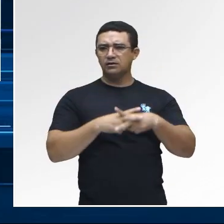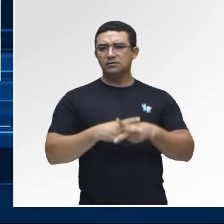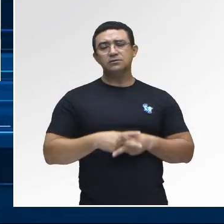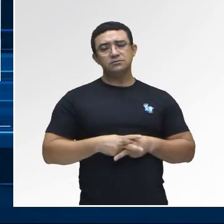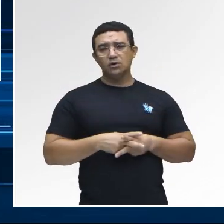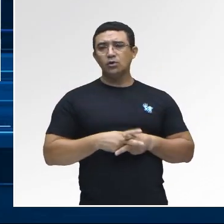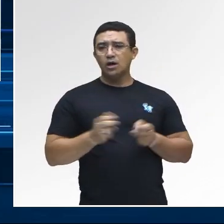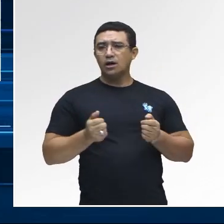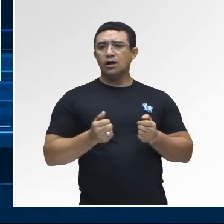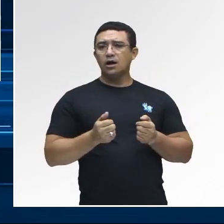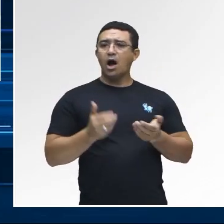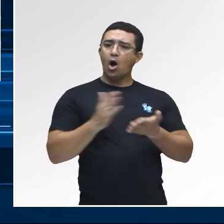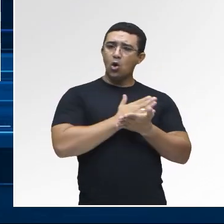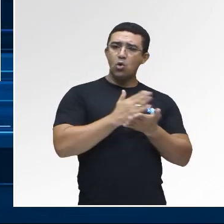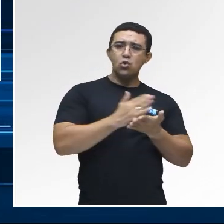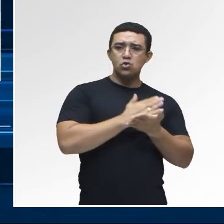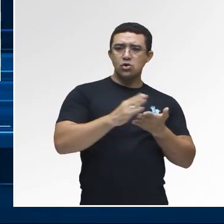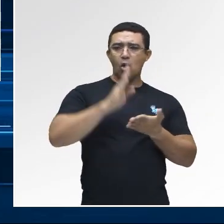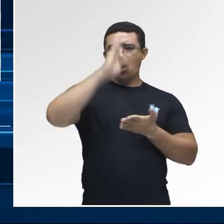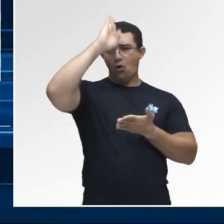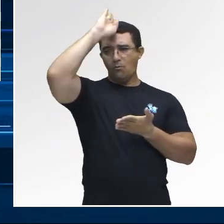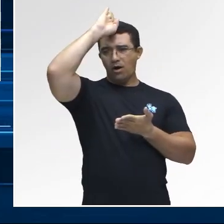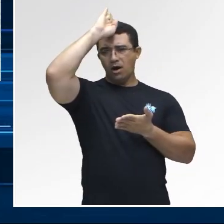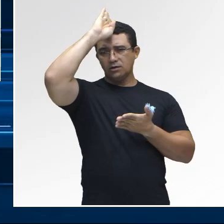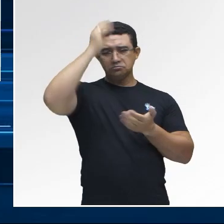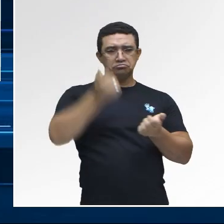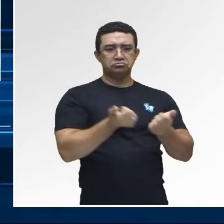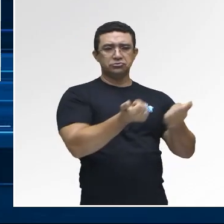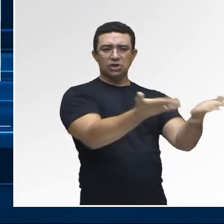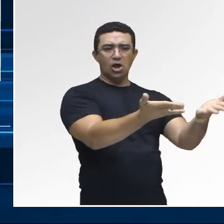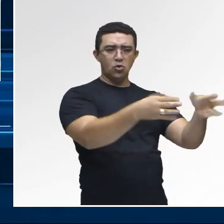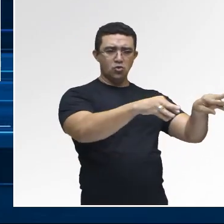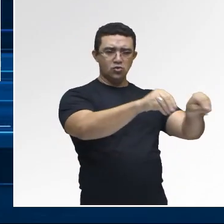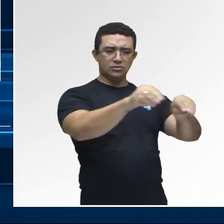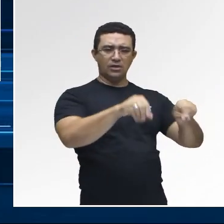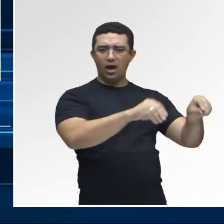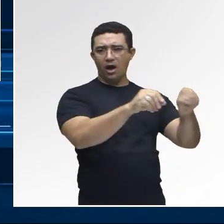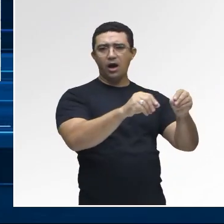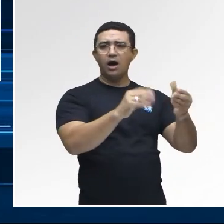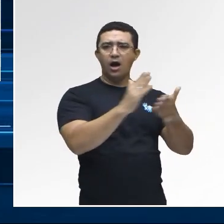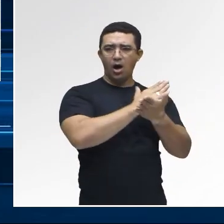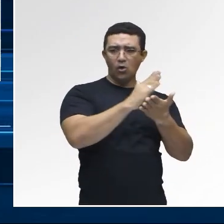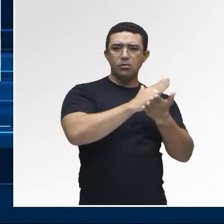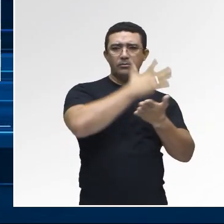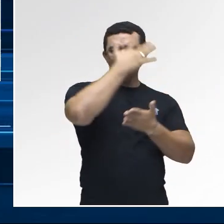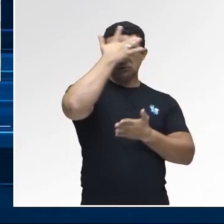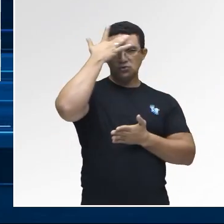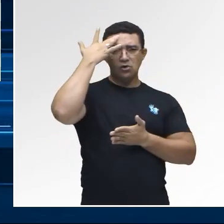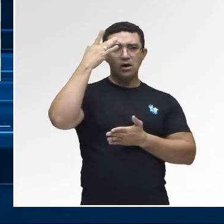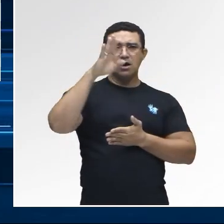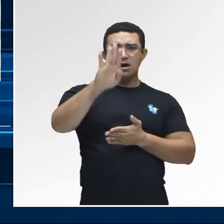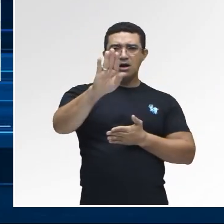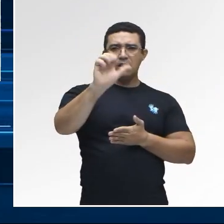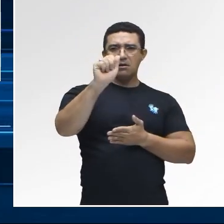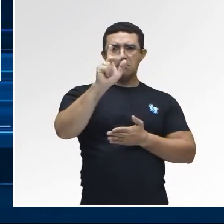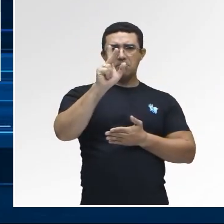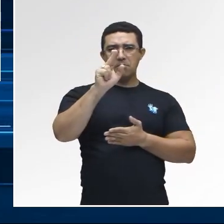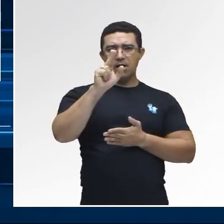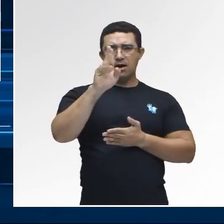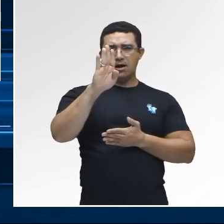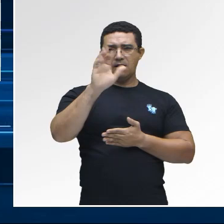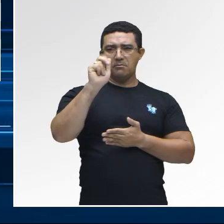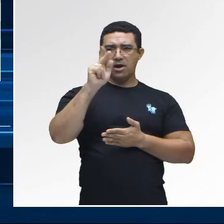então tem algum problema que se eu ficar agora com essa terra? Aí o romano já, sem condições econômicas, sem